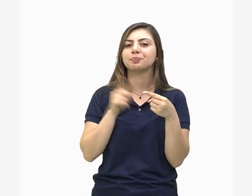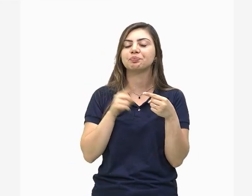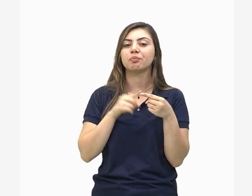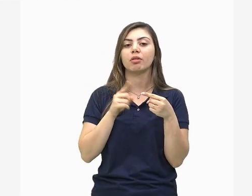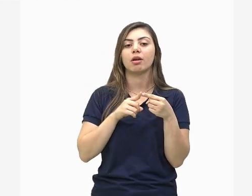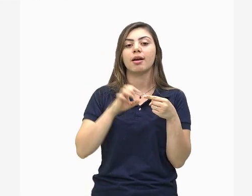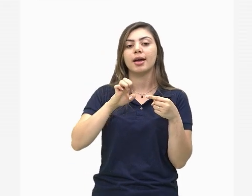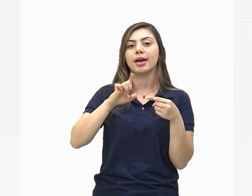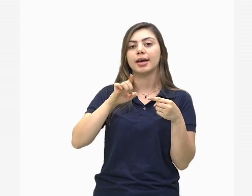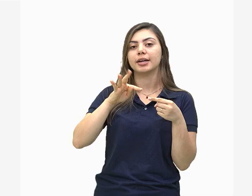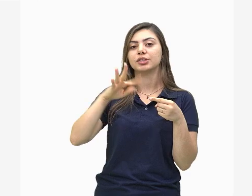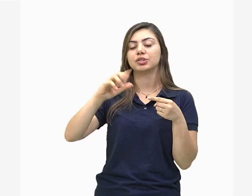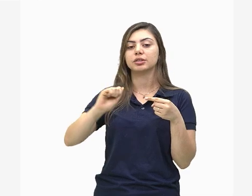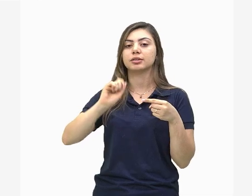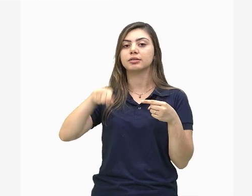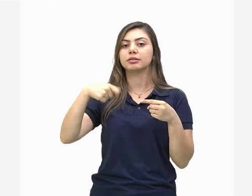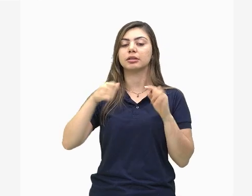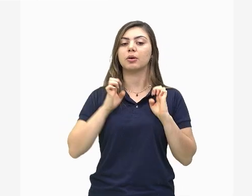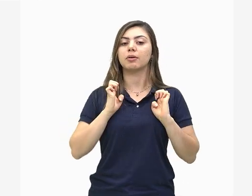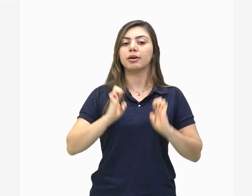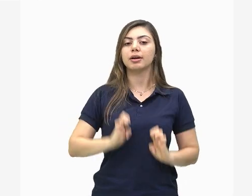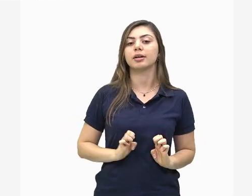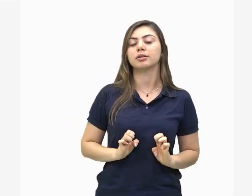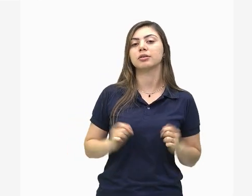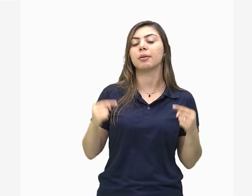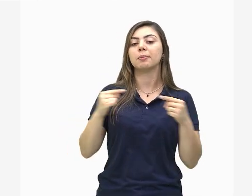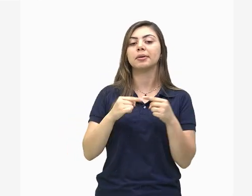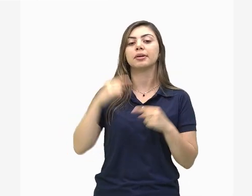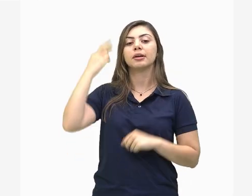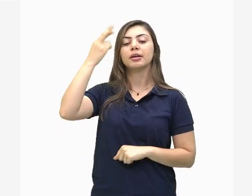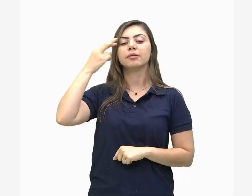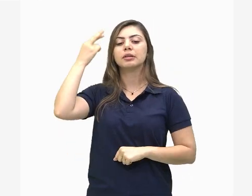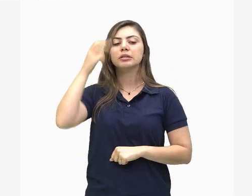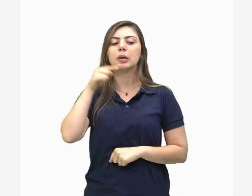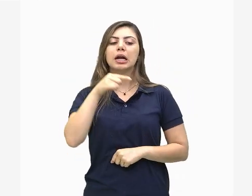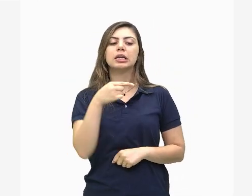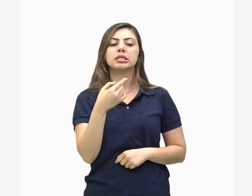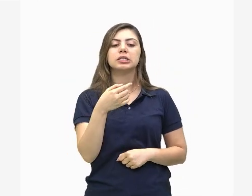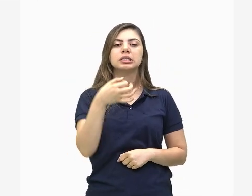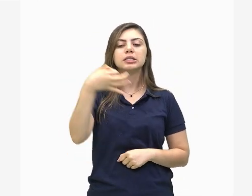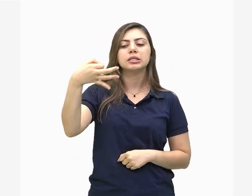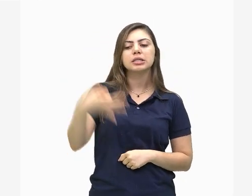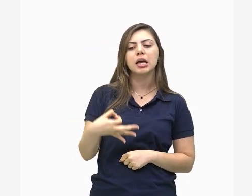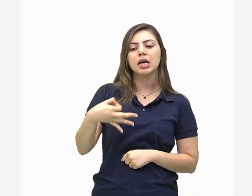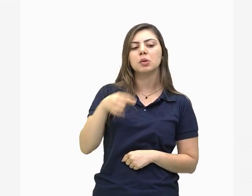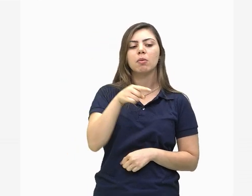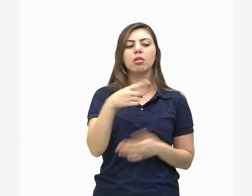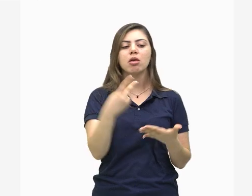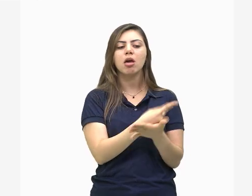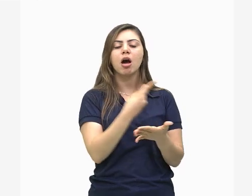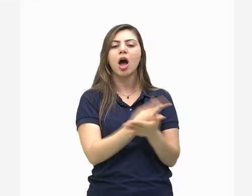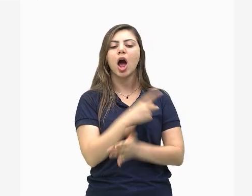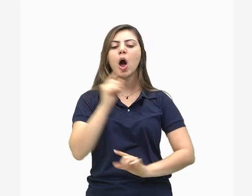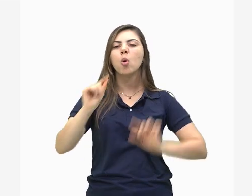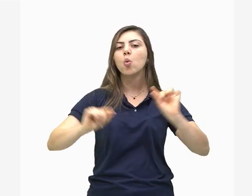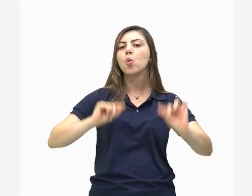ética é a reflexão sobre o que é certo e errado. A ética